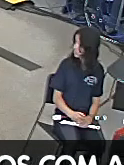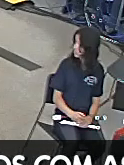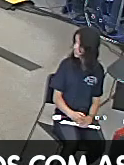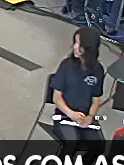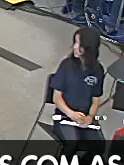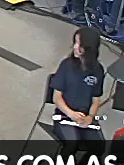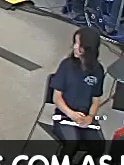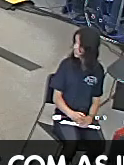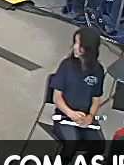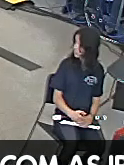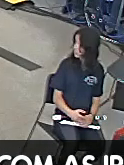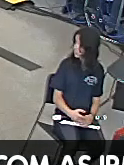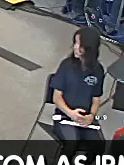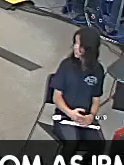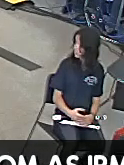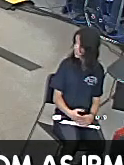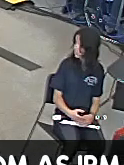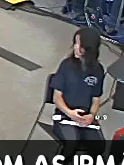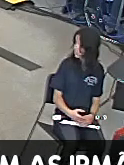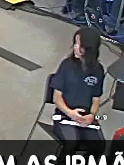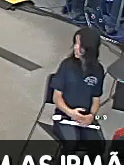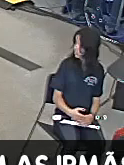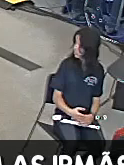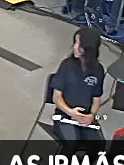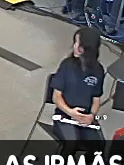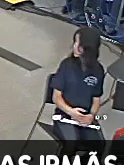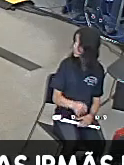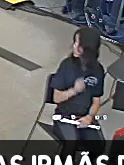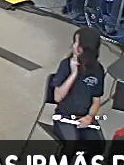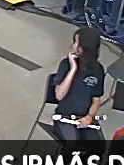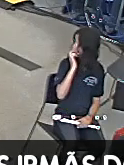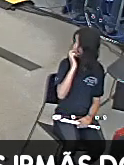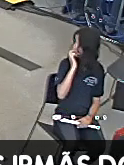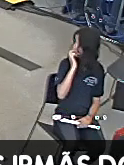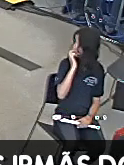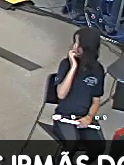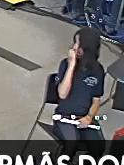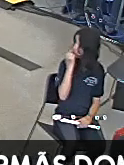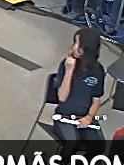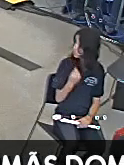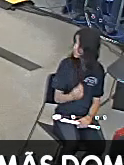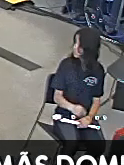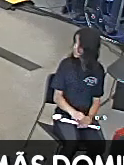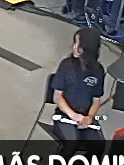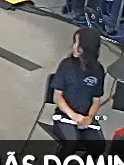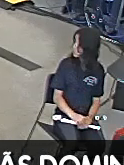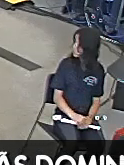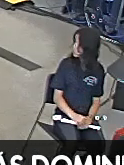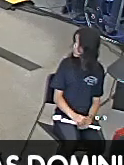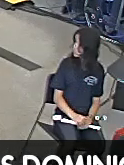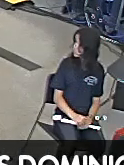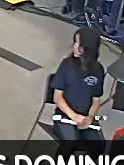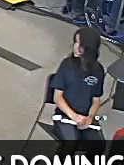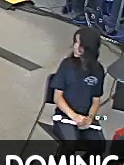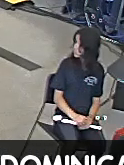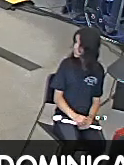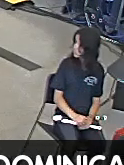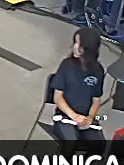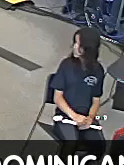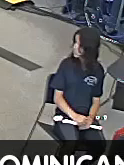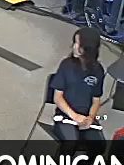quando lemos aquela utopia magistral lá no livro do